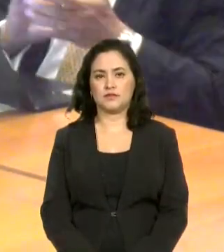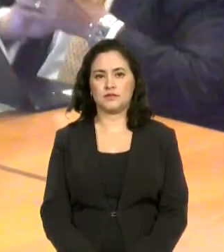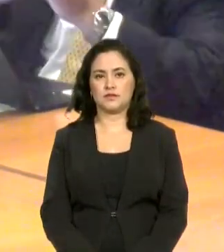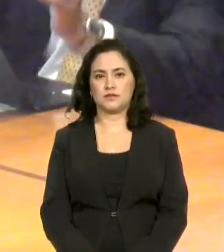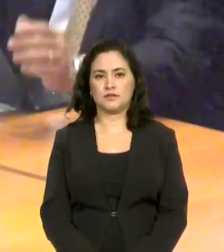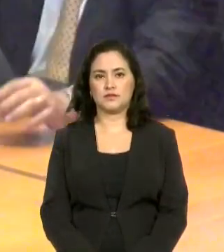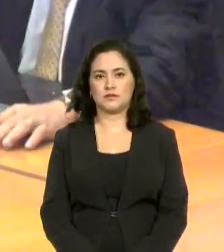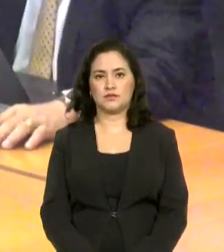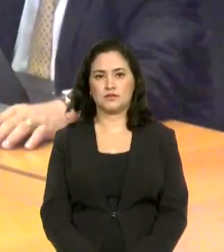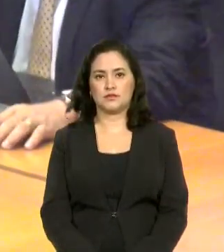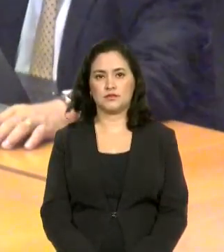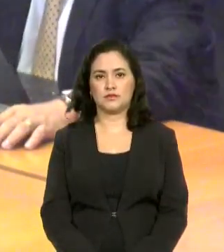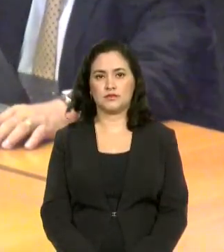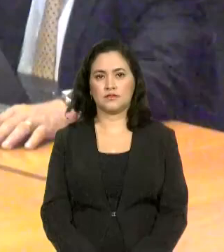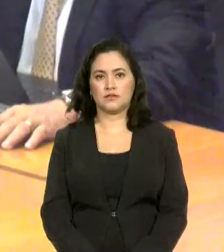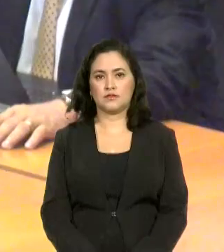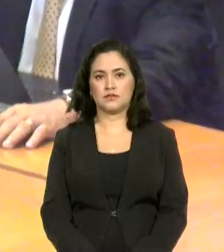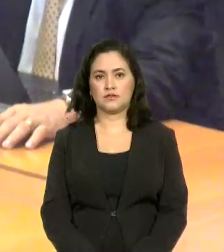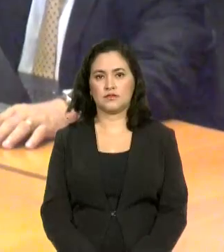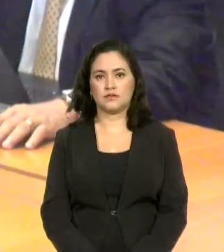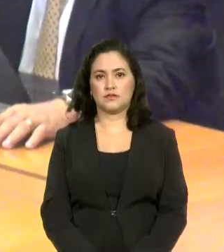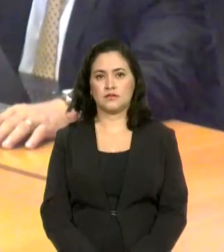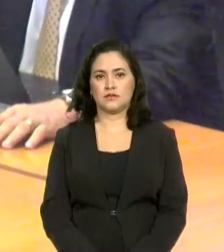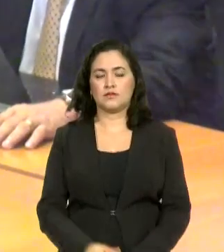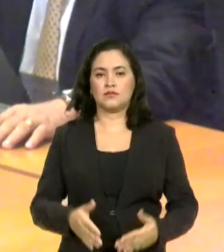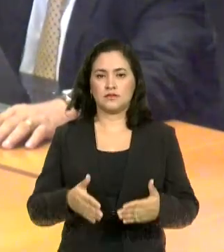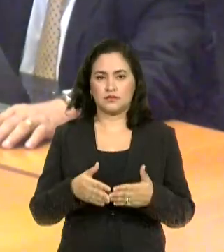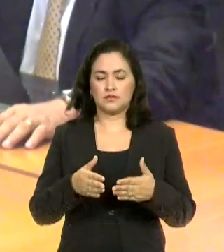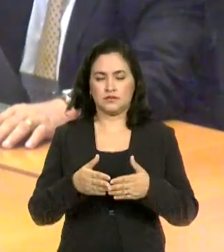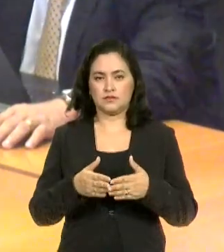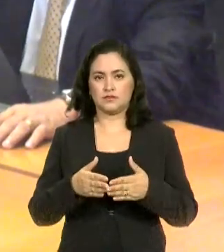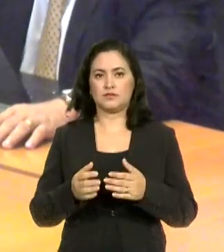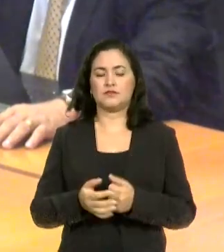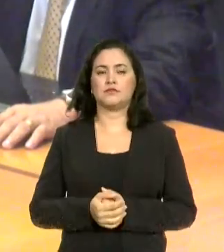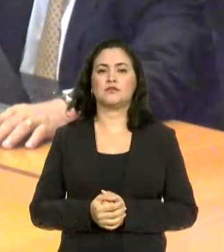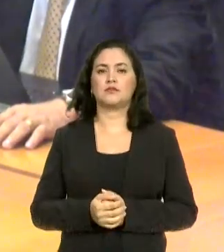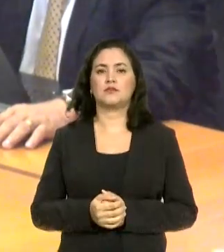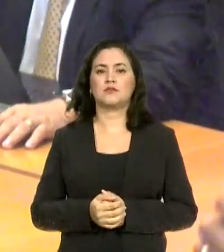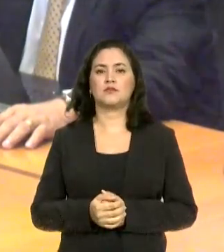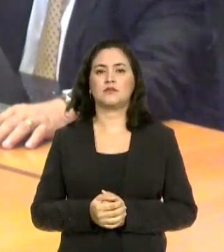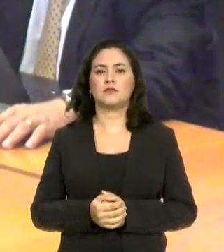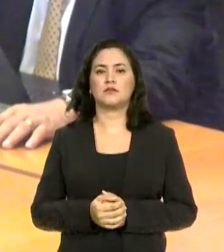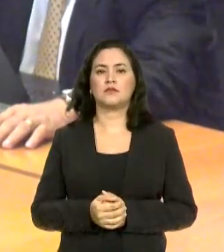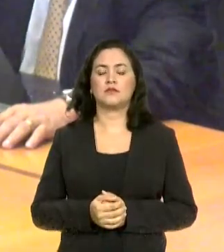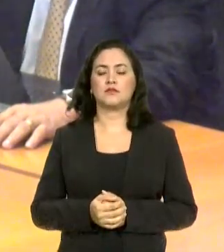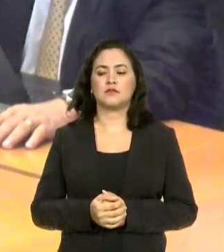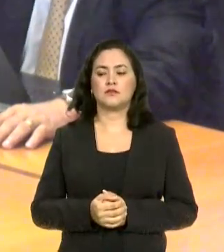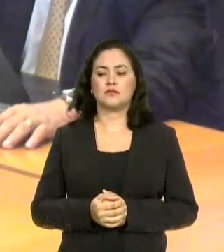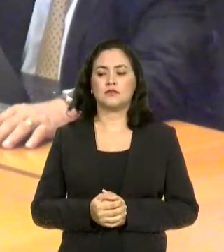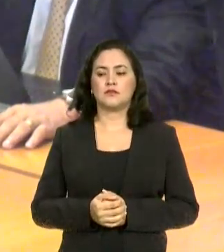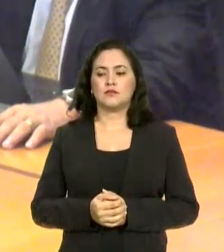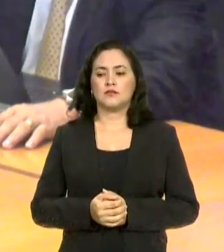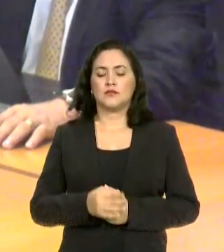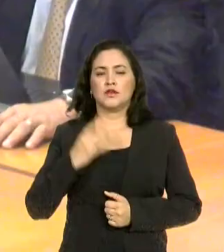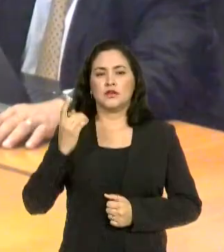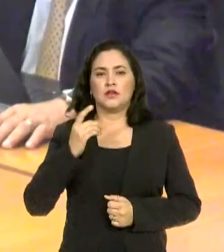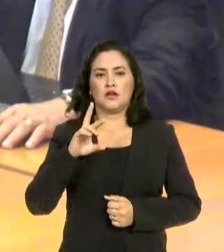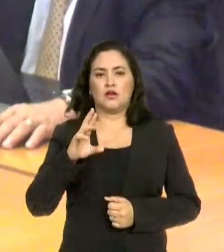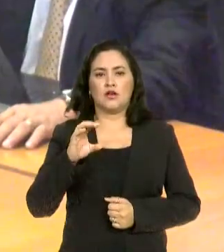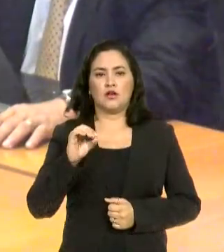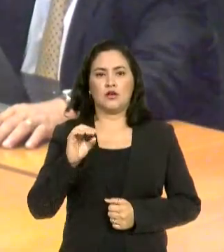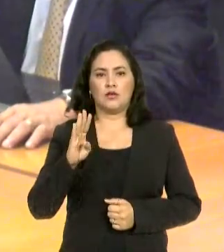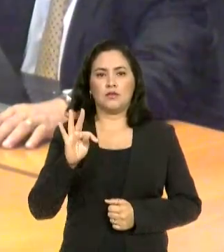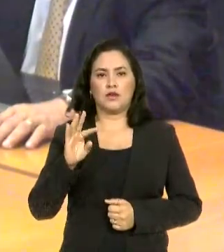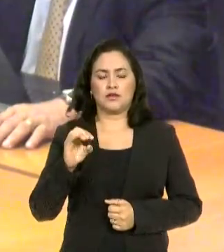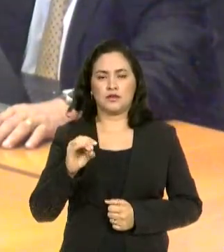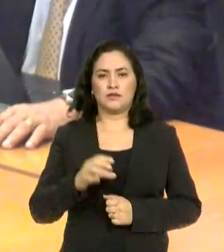Senhor presidente, também eu gostaria de fazer uma questão de ordem aqui. Deputado Roberto. Deputado Bical, não pode, mas tem